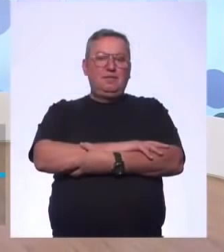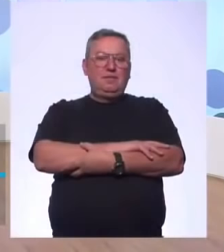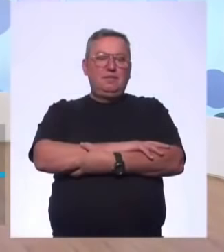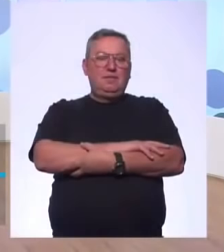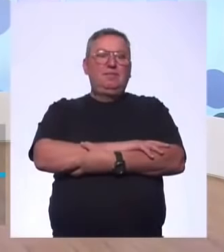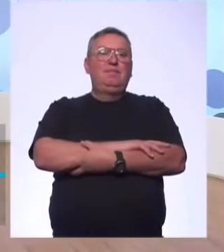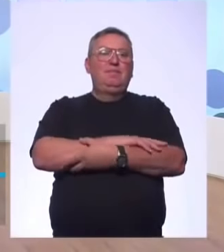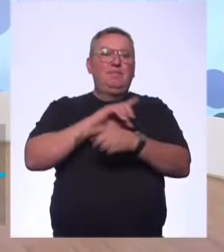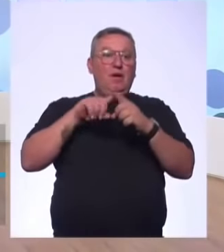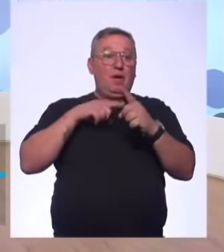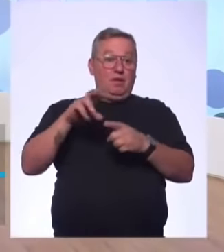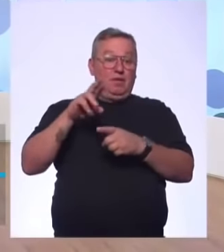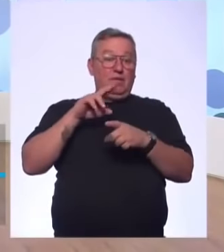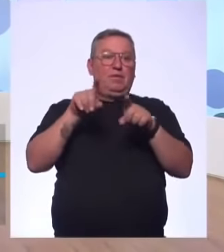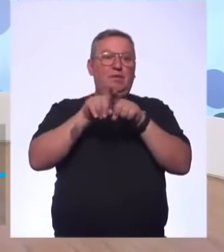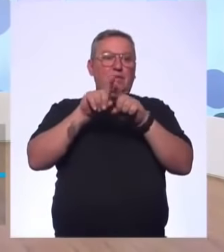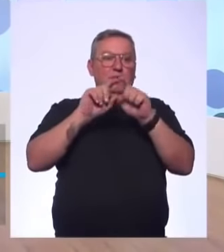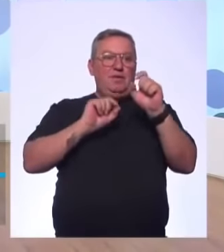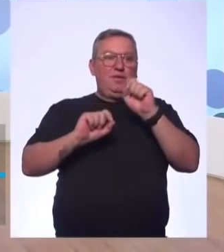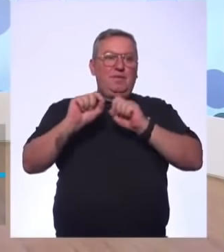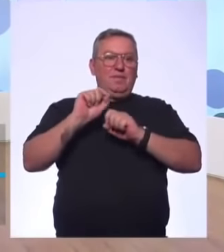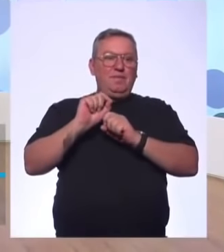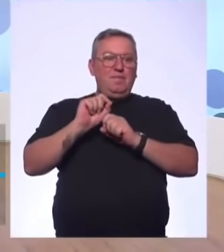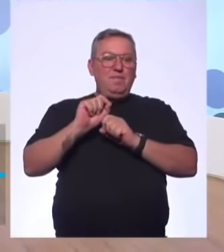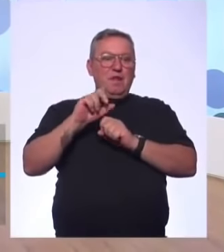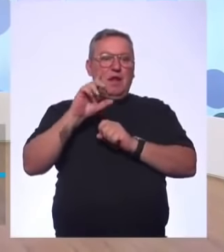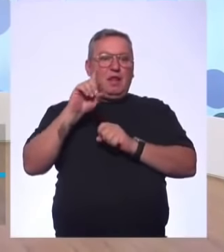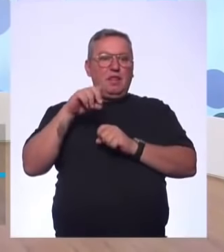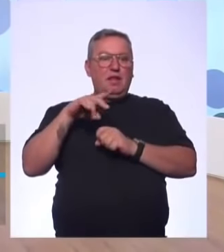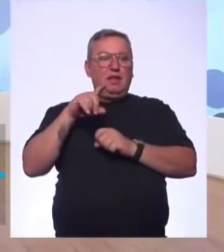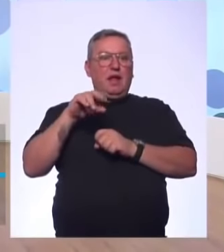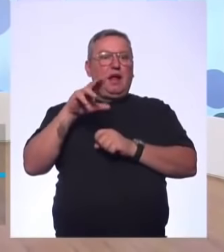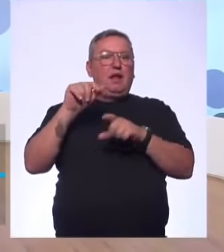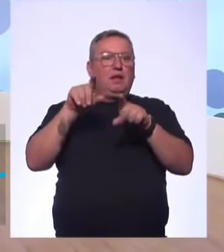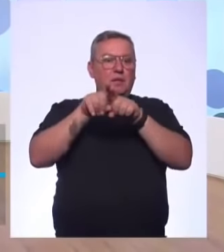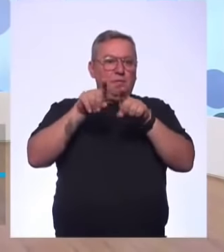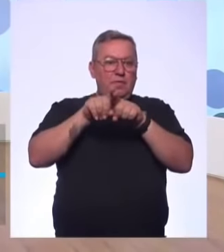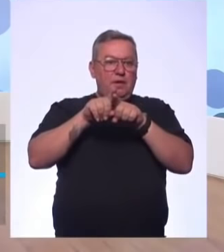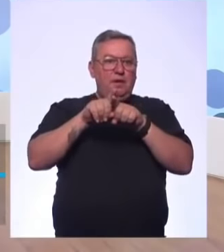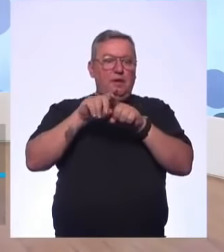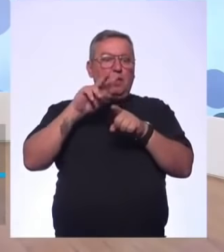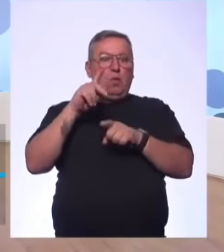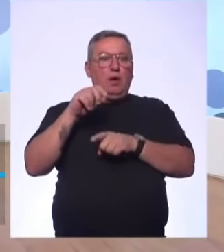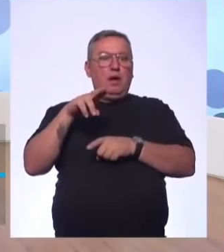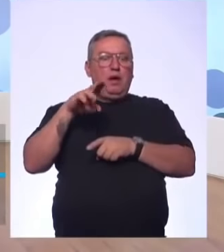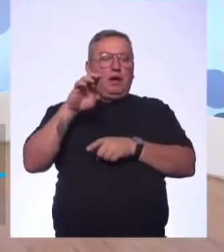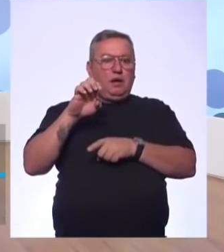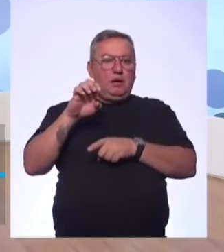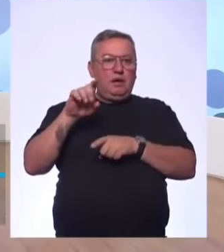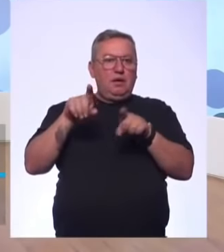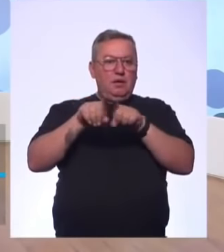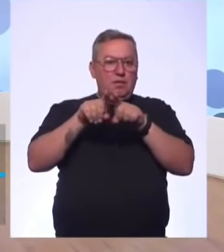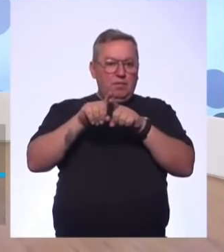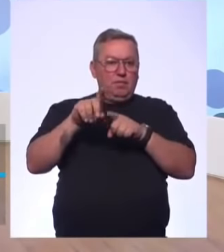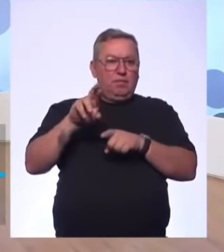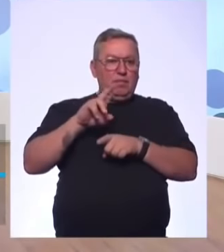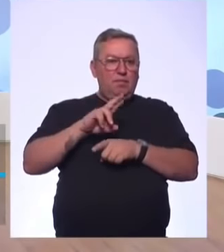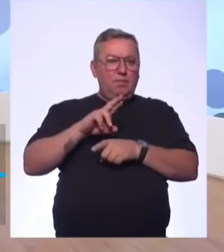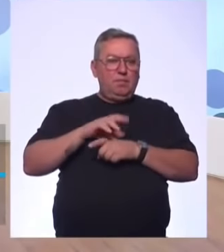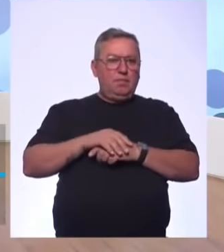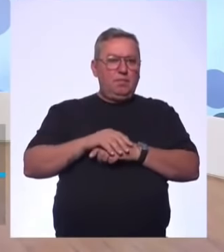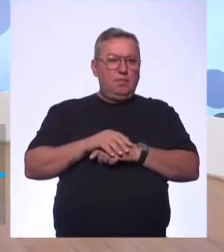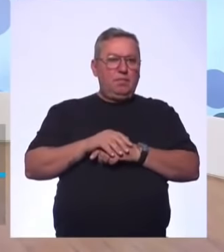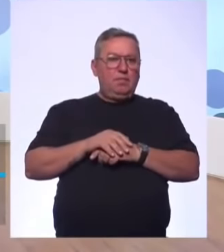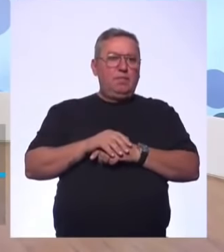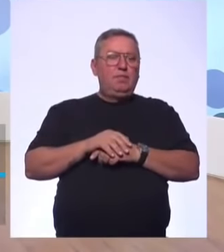respondeu Functions of Cells. A Dandara Cells também. O Henrique, about acho que ele quis dizer living beings,